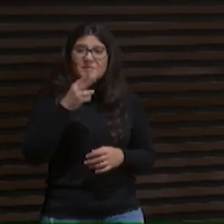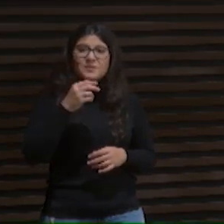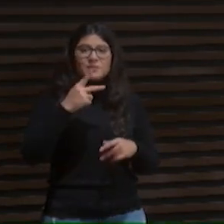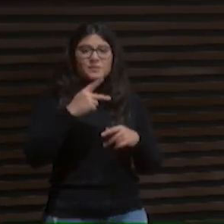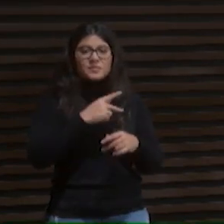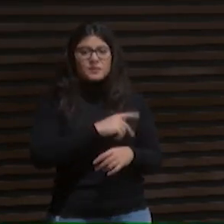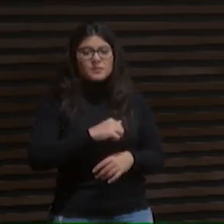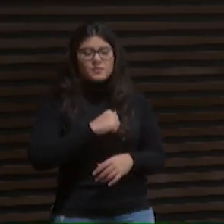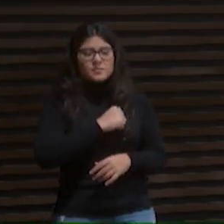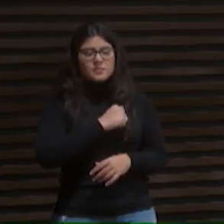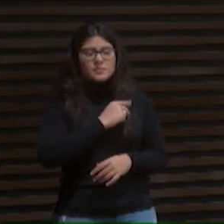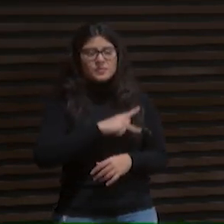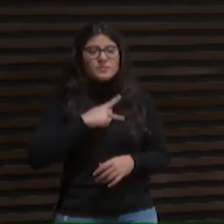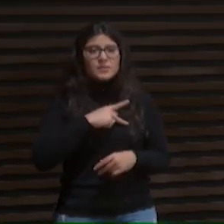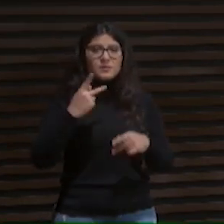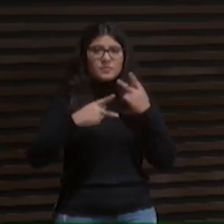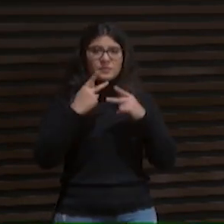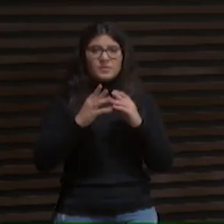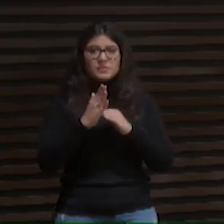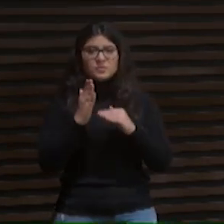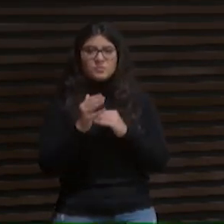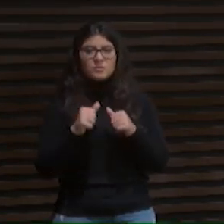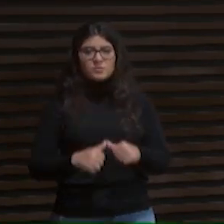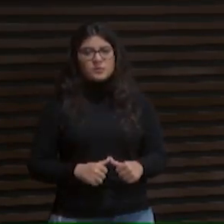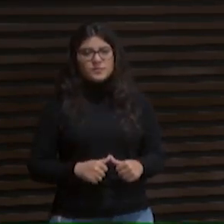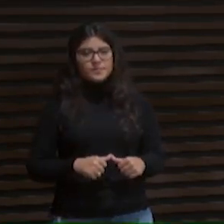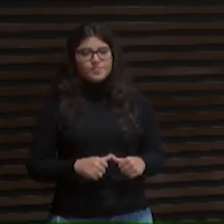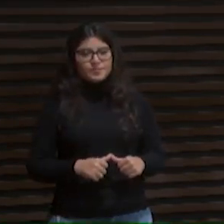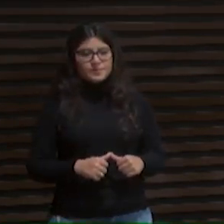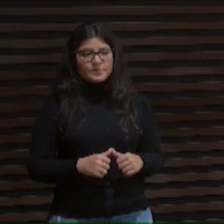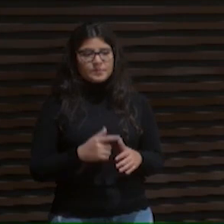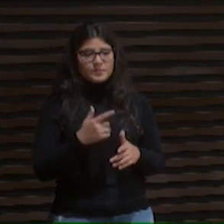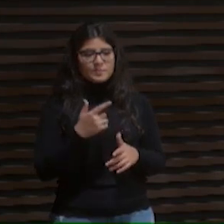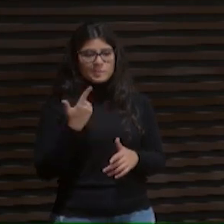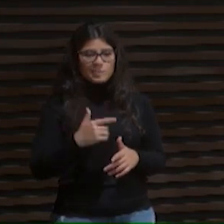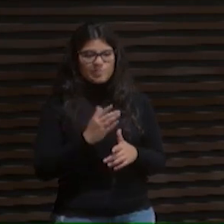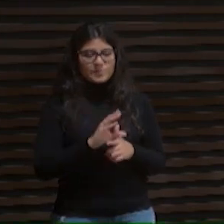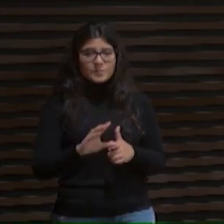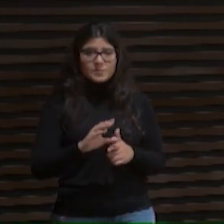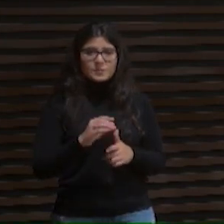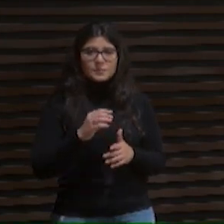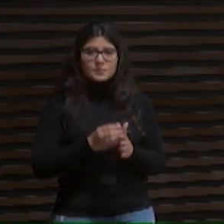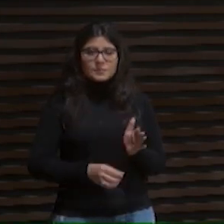tudo isso, e isso ele fala em 2 Coríntios 12:10.